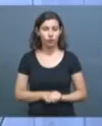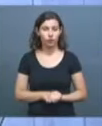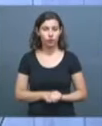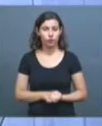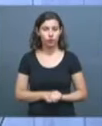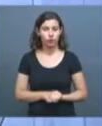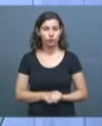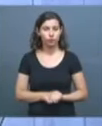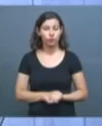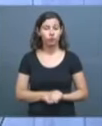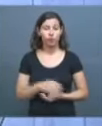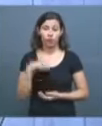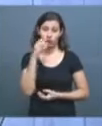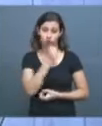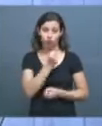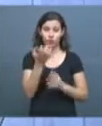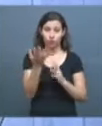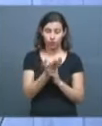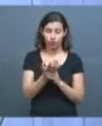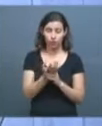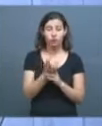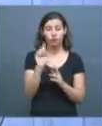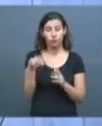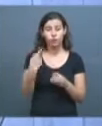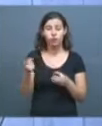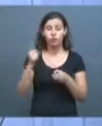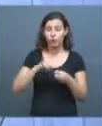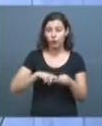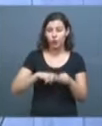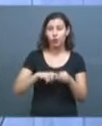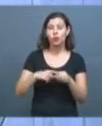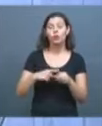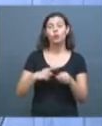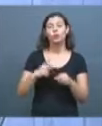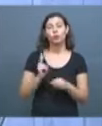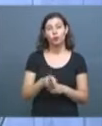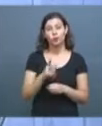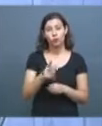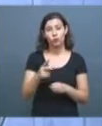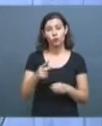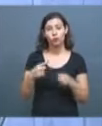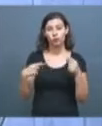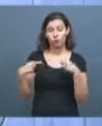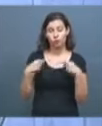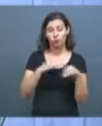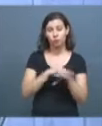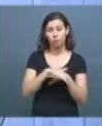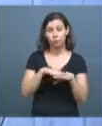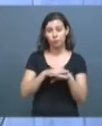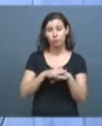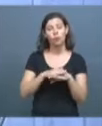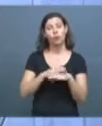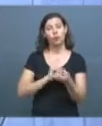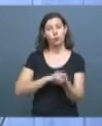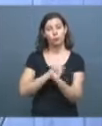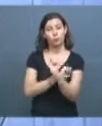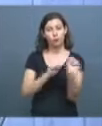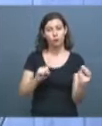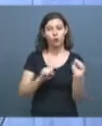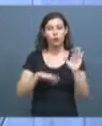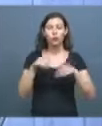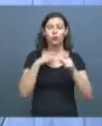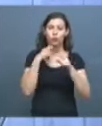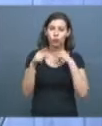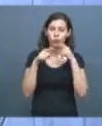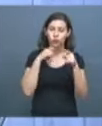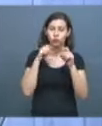Nós vamos para um rápido intervalo e na volta seguimos com o nosso debate sobre estresse. Se você tem dúvidas, mande para nós